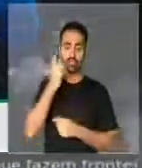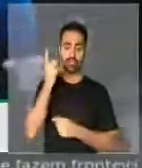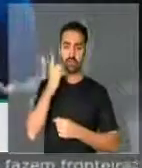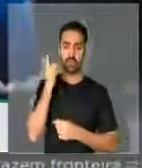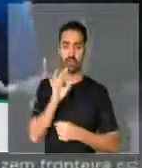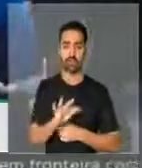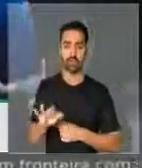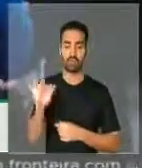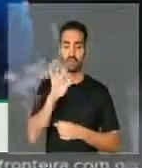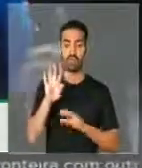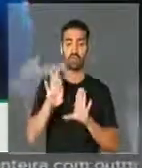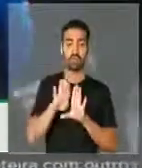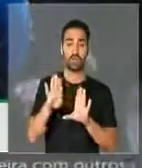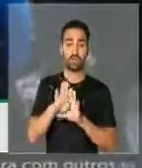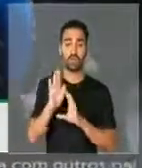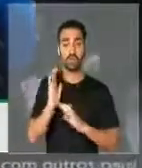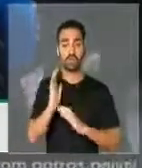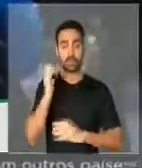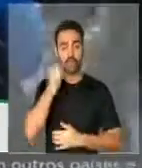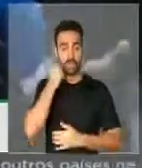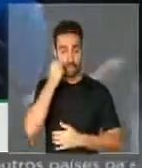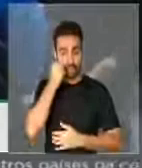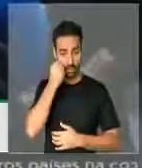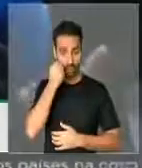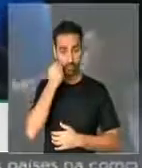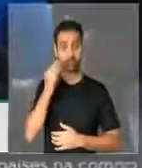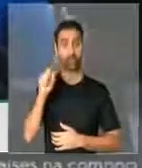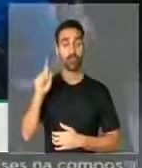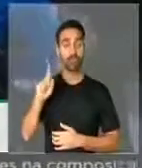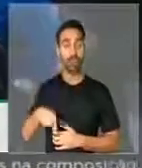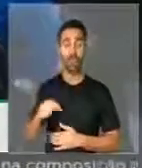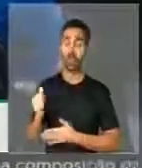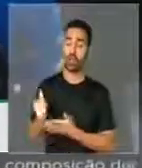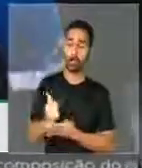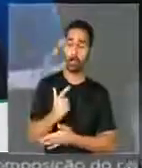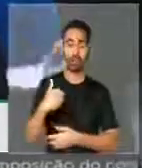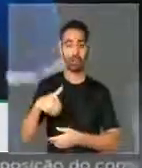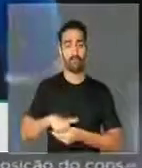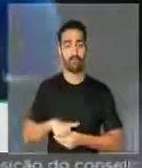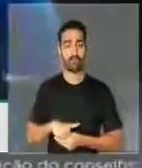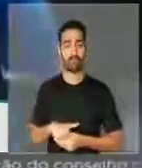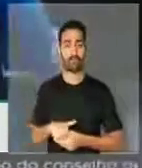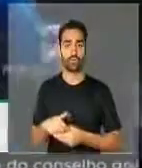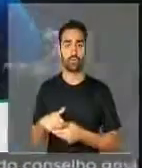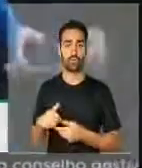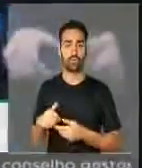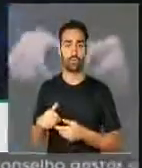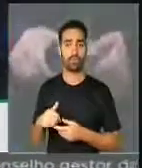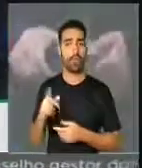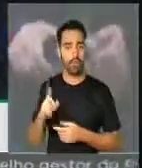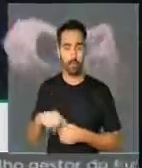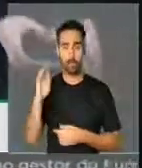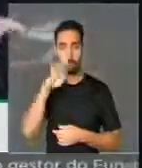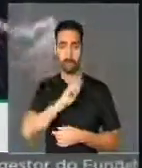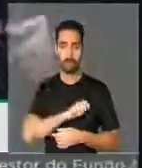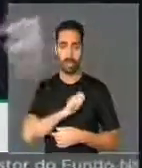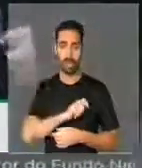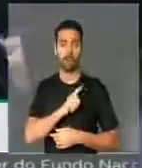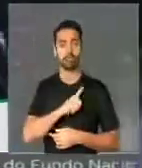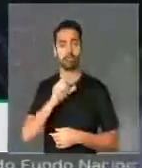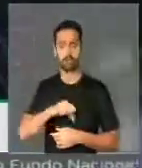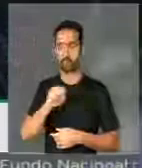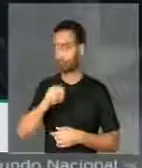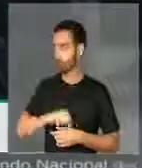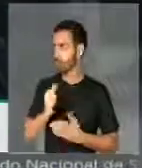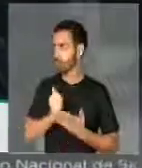deputados federais e de senadores. O nome disso é compra de voto, não tem outro nome. Não basta que o